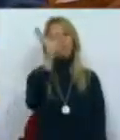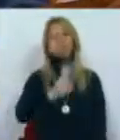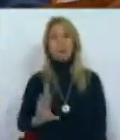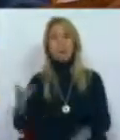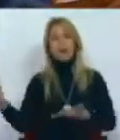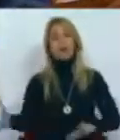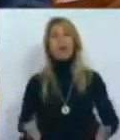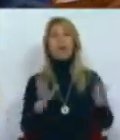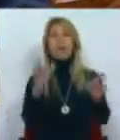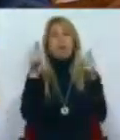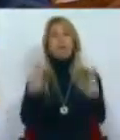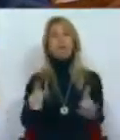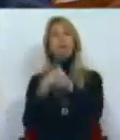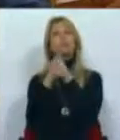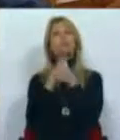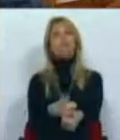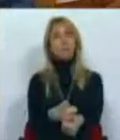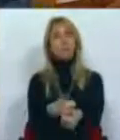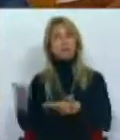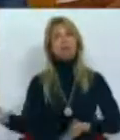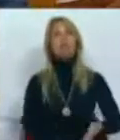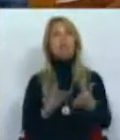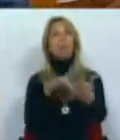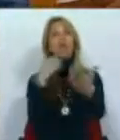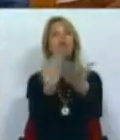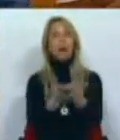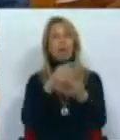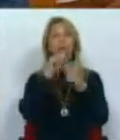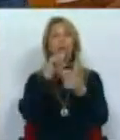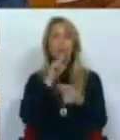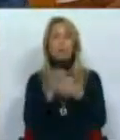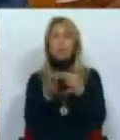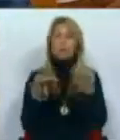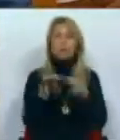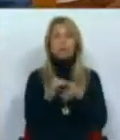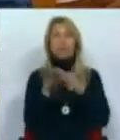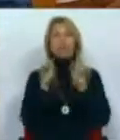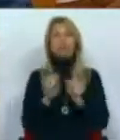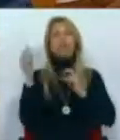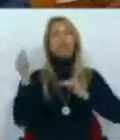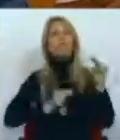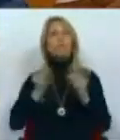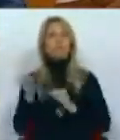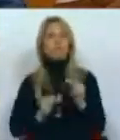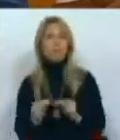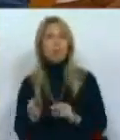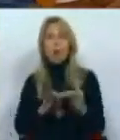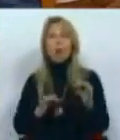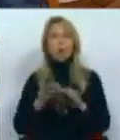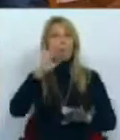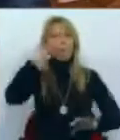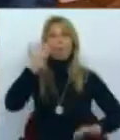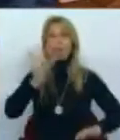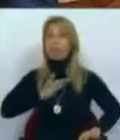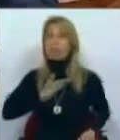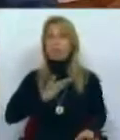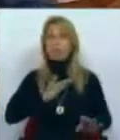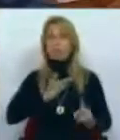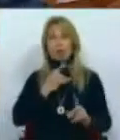seguir. Um rumo que vai permitir ao país ajustar-se financeiramente, corrigir os déficits monstruosos